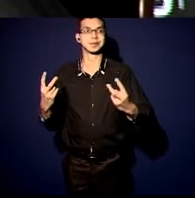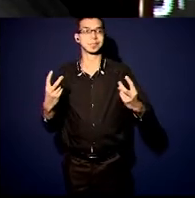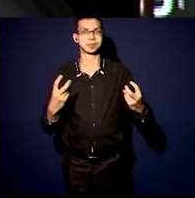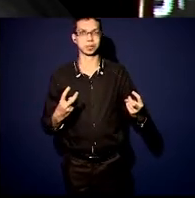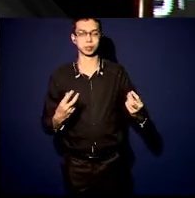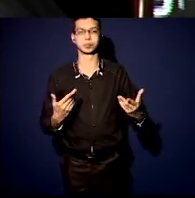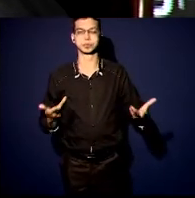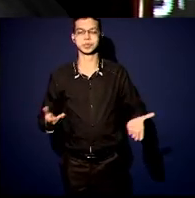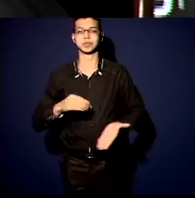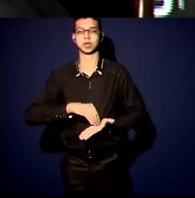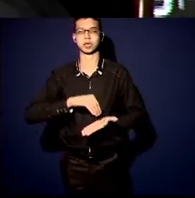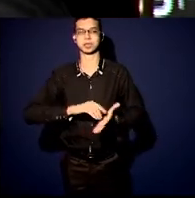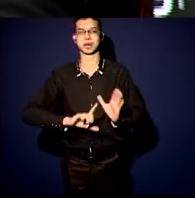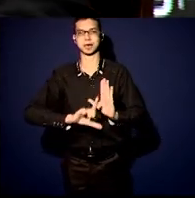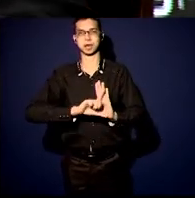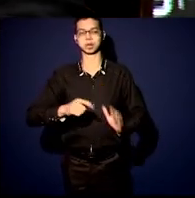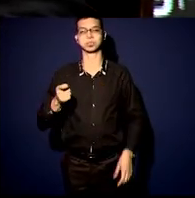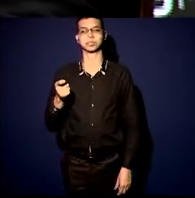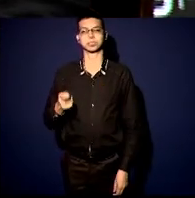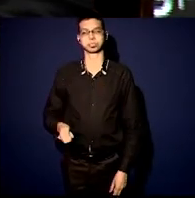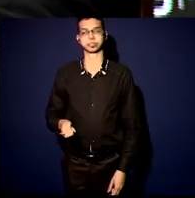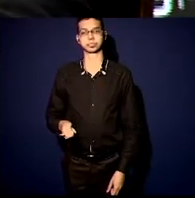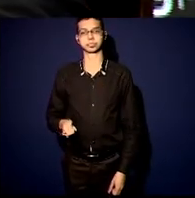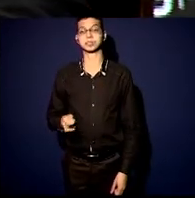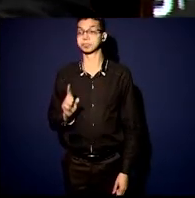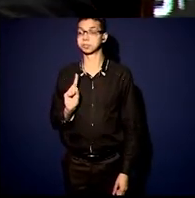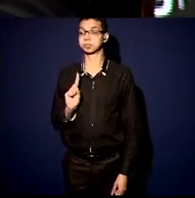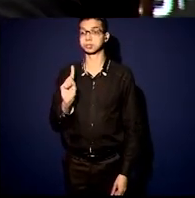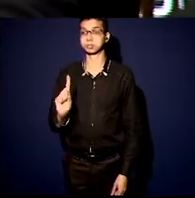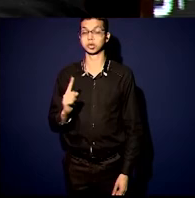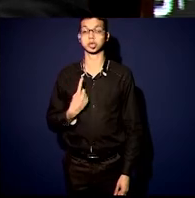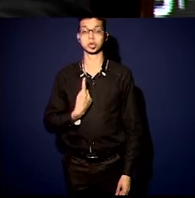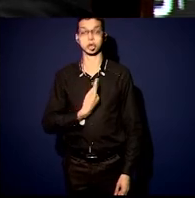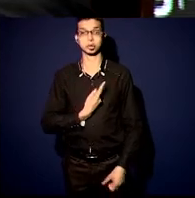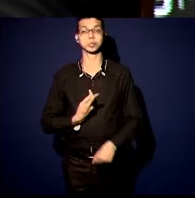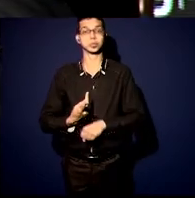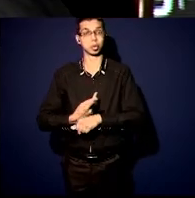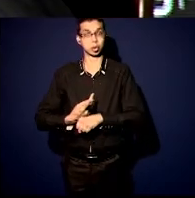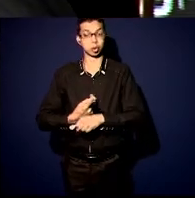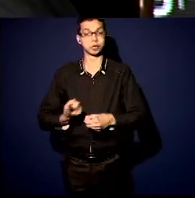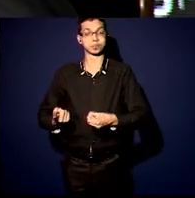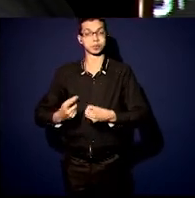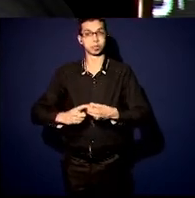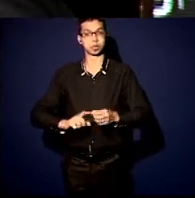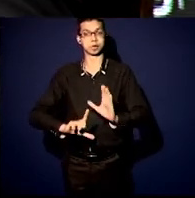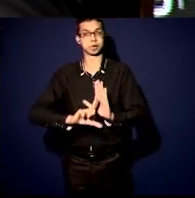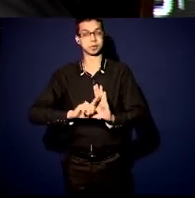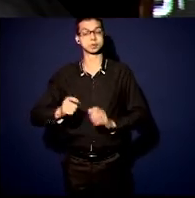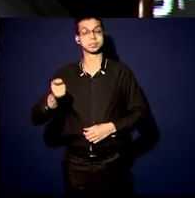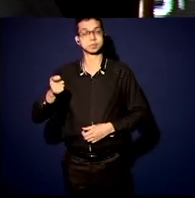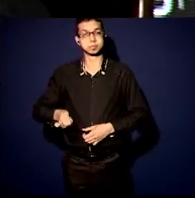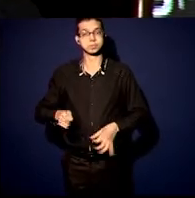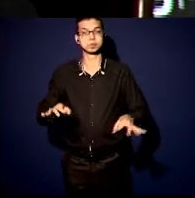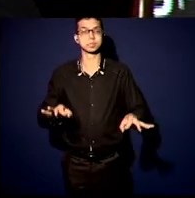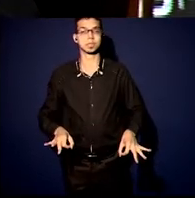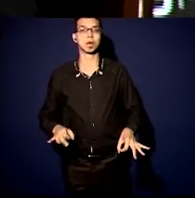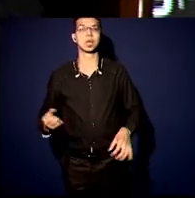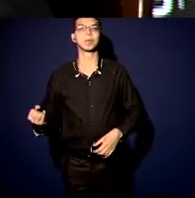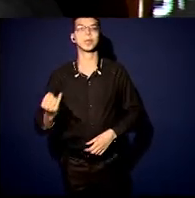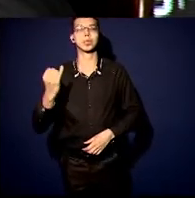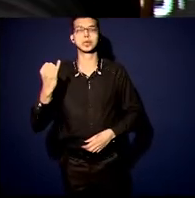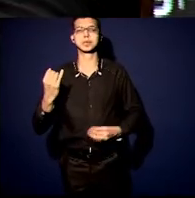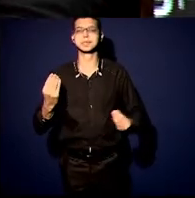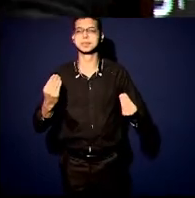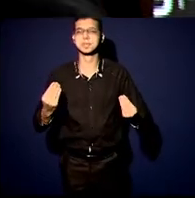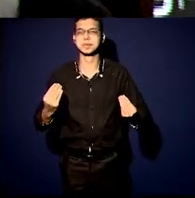de autoridade da Lei e nós estamos procurando recompor essa autoridade da Lei e isso é importante Inclusive para quem por